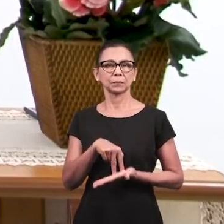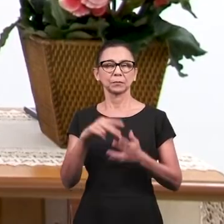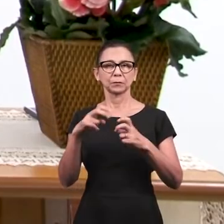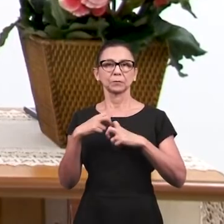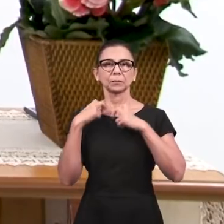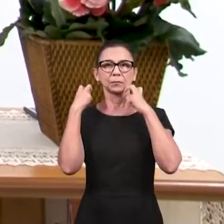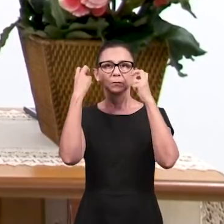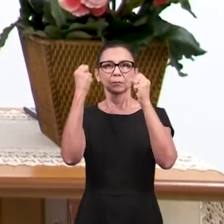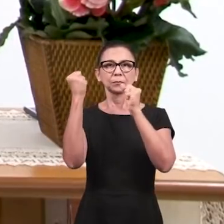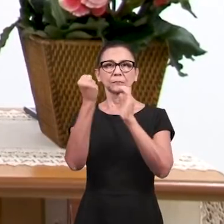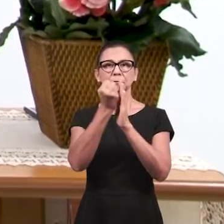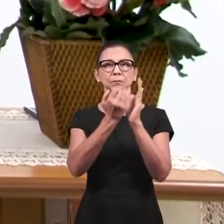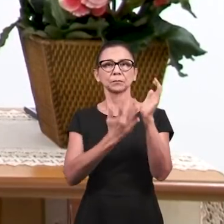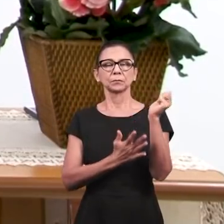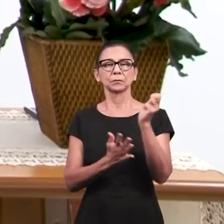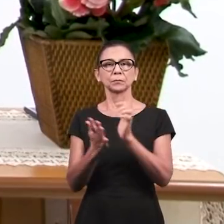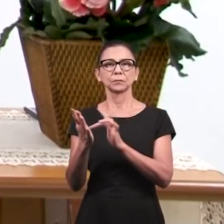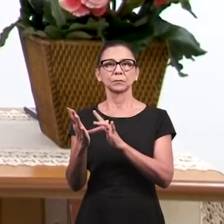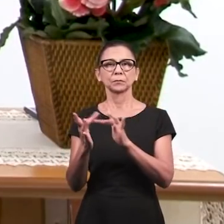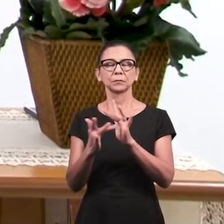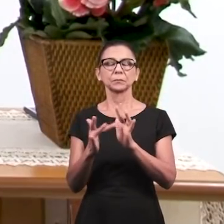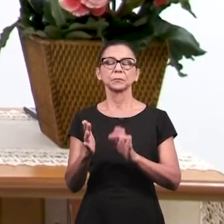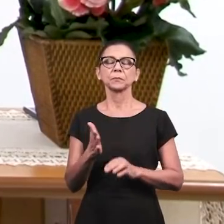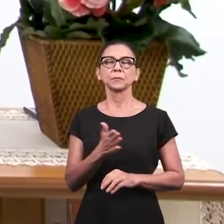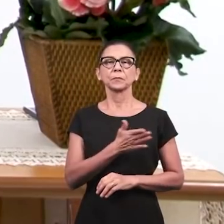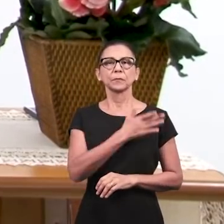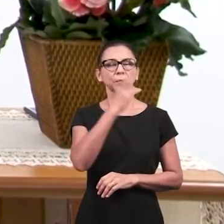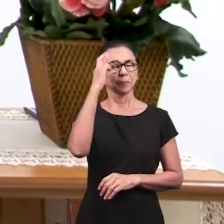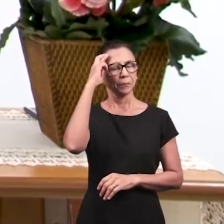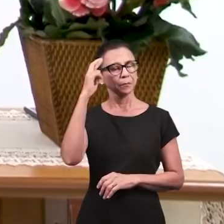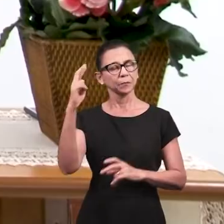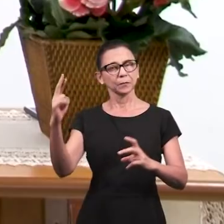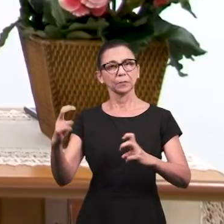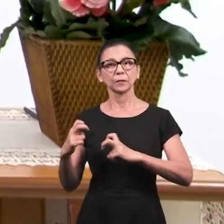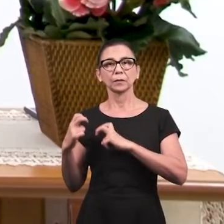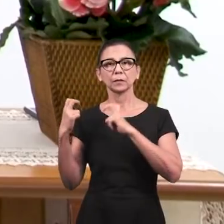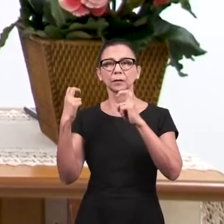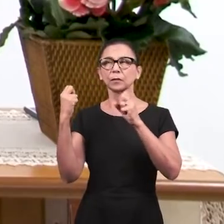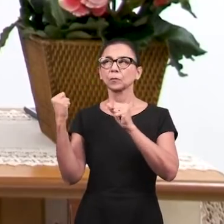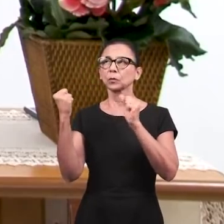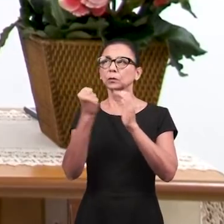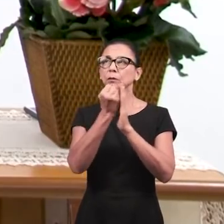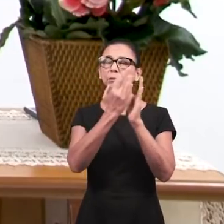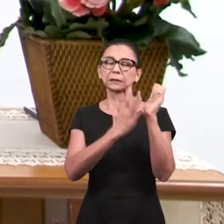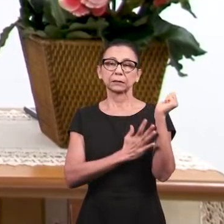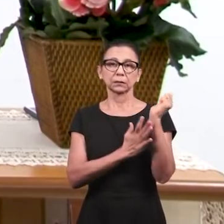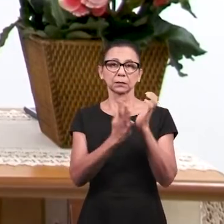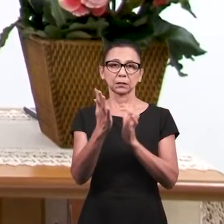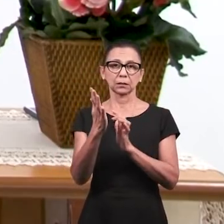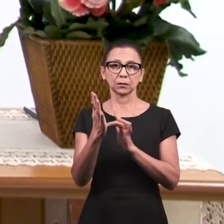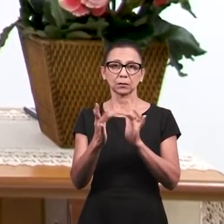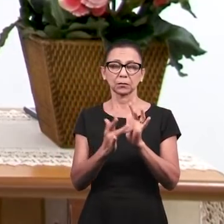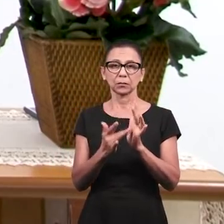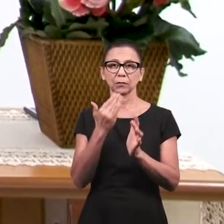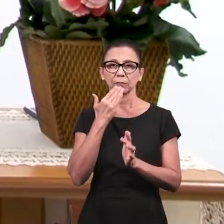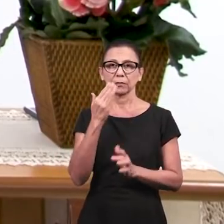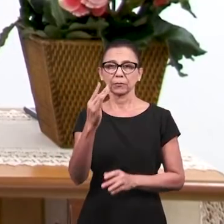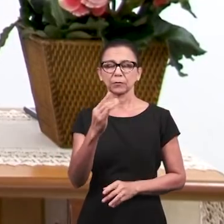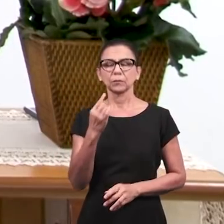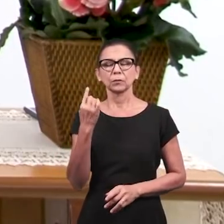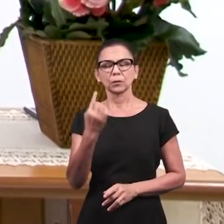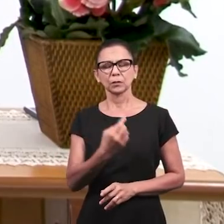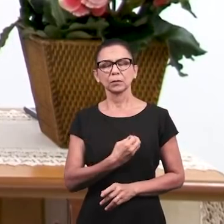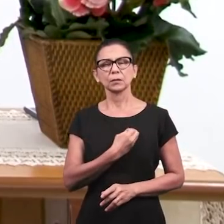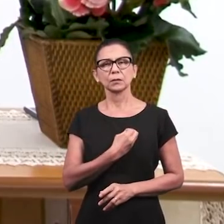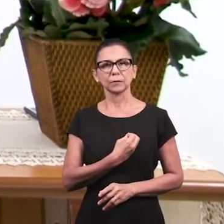pé e vamos clamar pelo sangue de Jesus. Senhor Deus, nós clamamos pelo poder que há no sangue de Jesus sobre a nossa